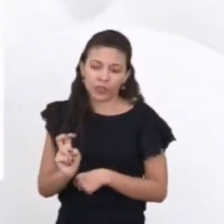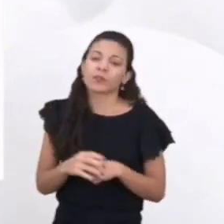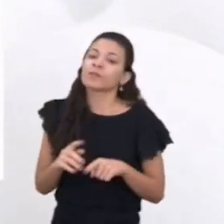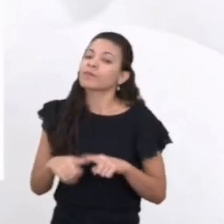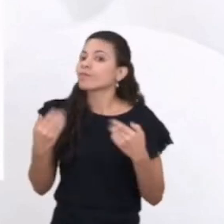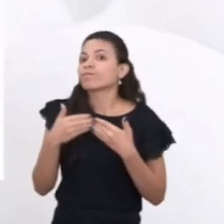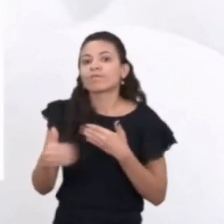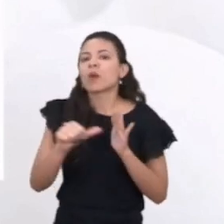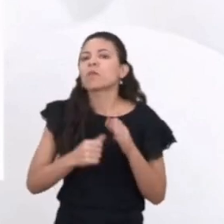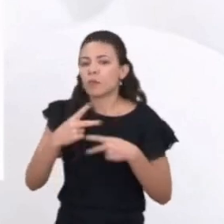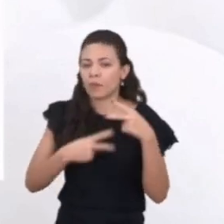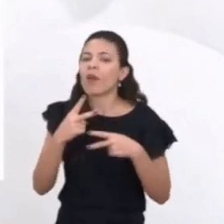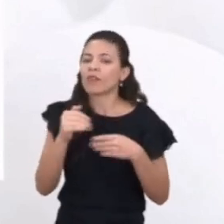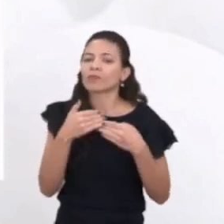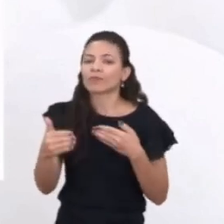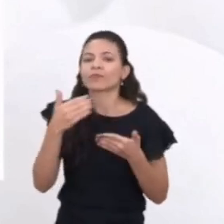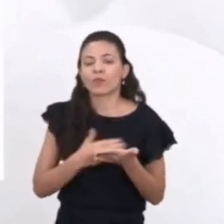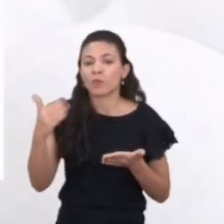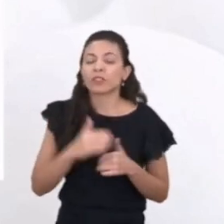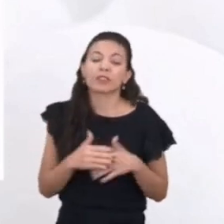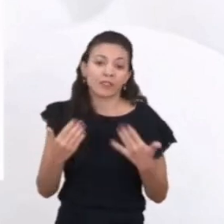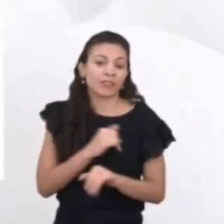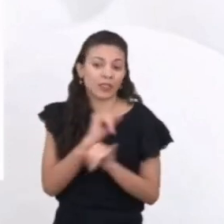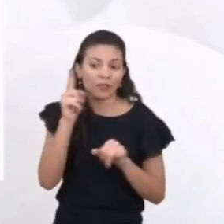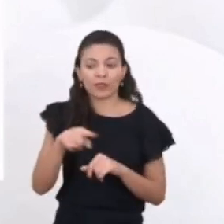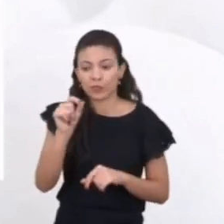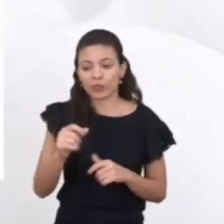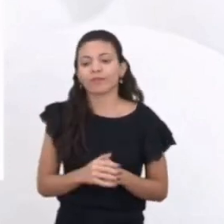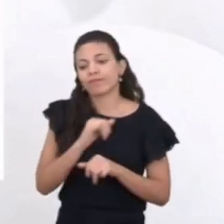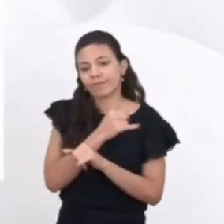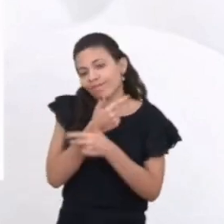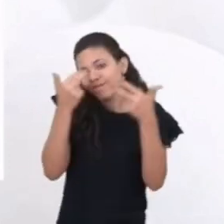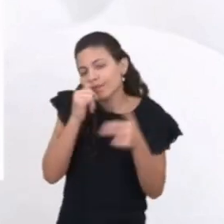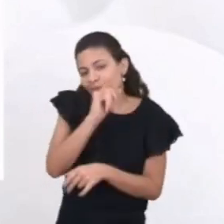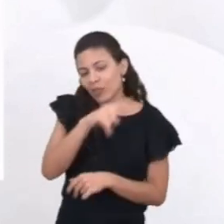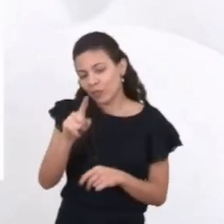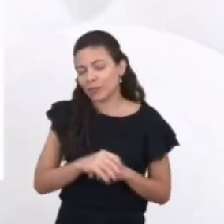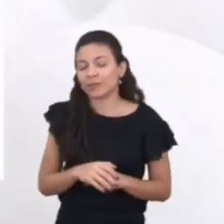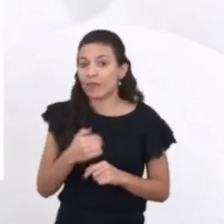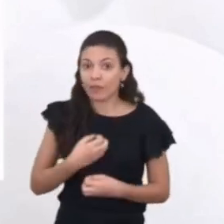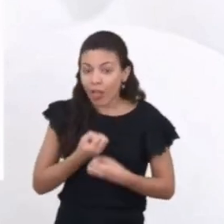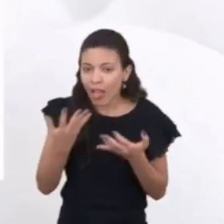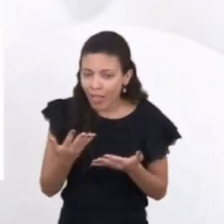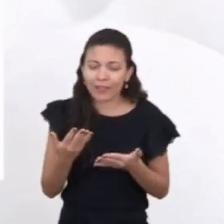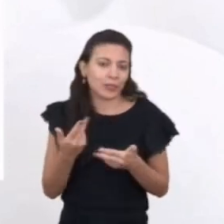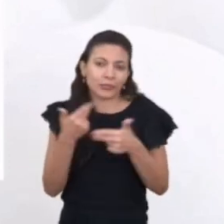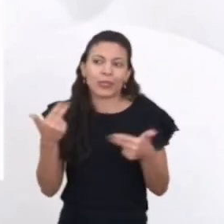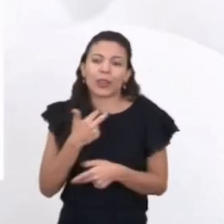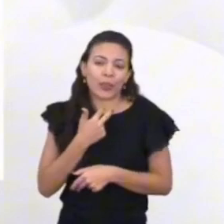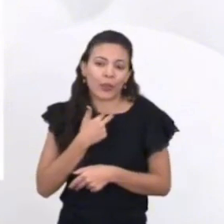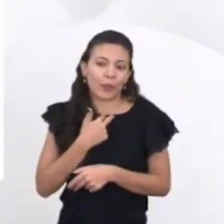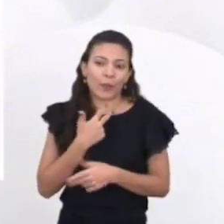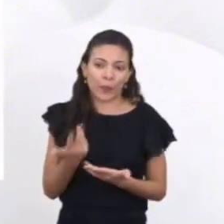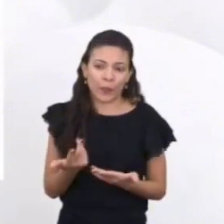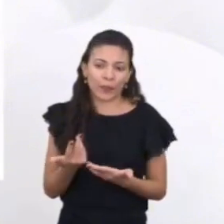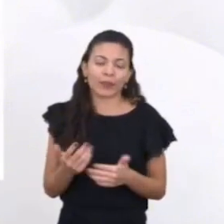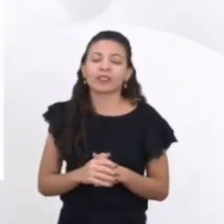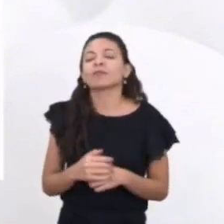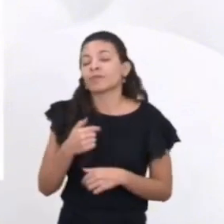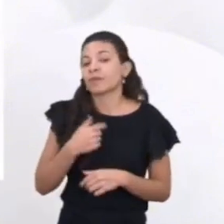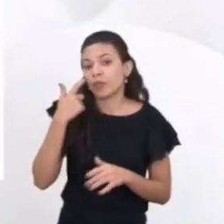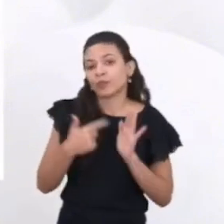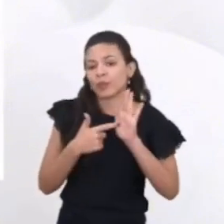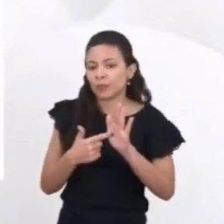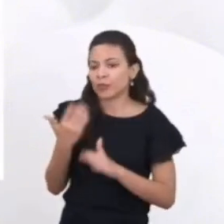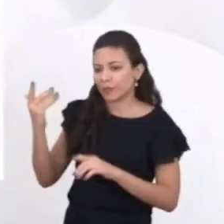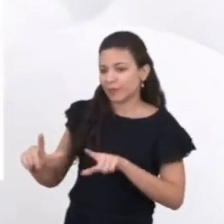longo desse primeiro bimestre ficará. E a gente vai, igual eu falei, sempre trazer pra vocês aqui as novidades. Pra eu não entregar nada e ser injusta com a minha propaganda aqui, eu trouxe uma